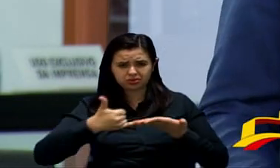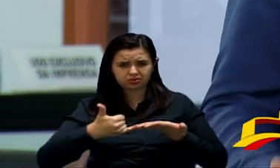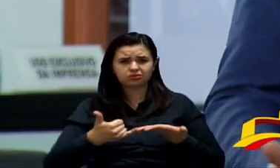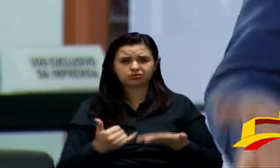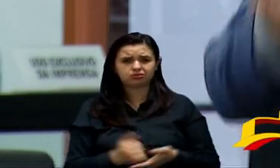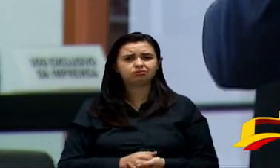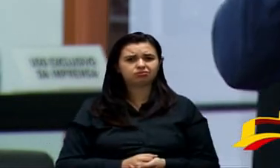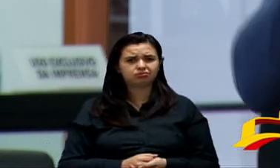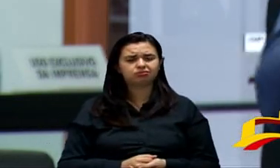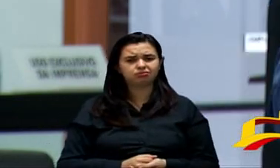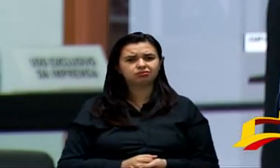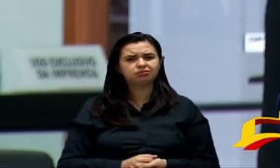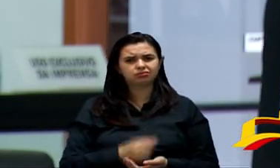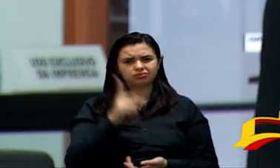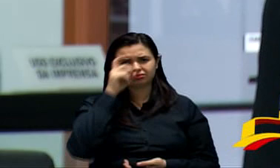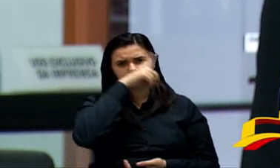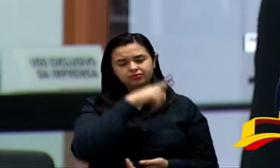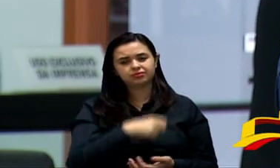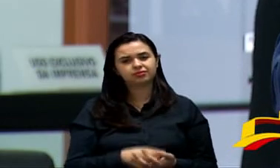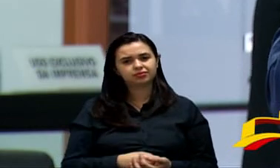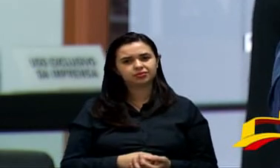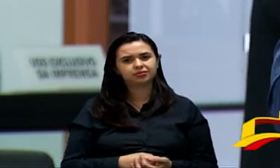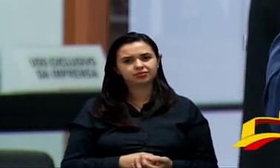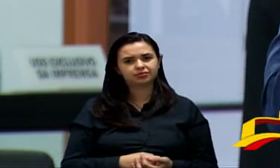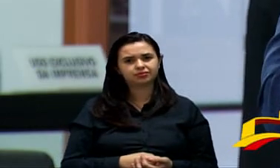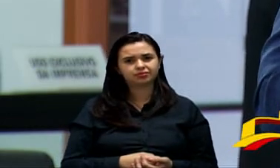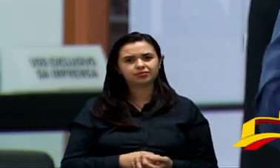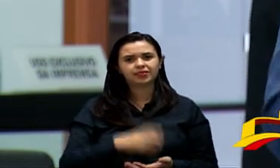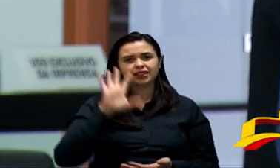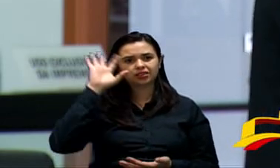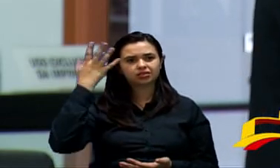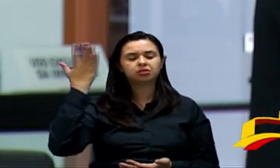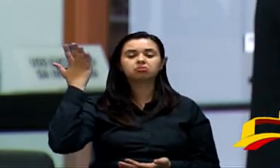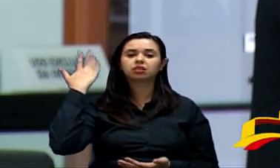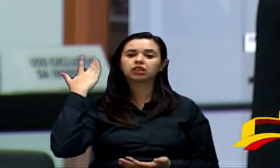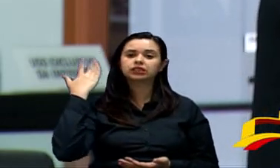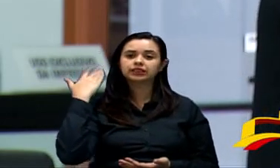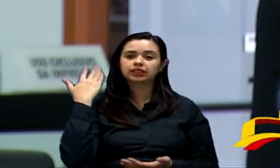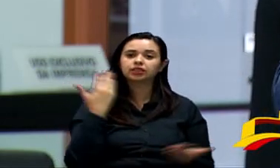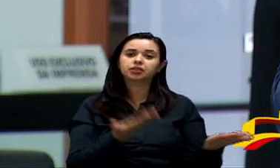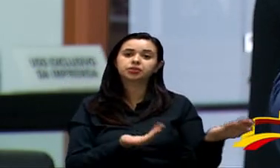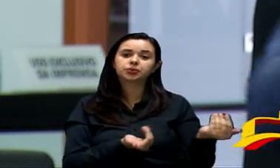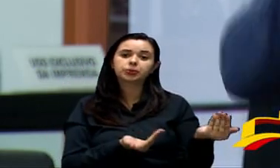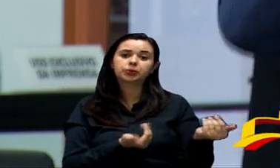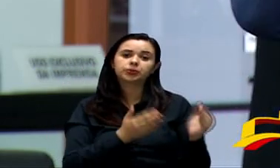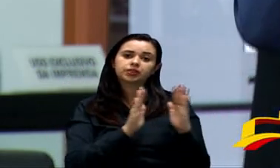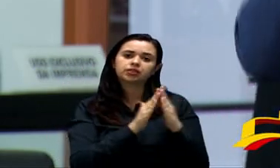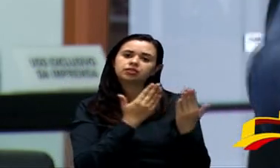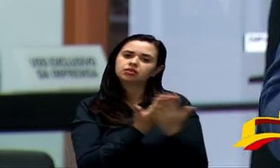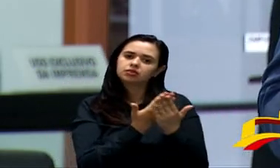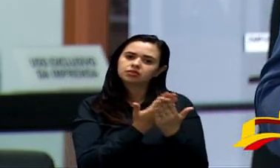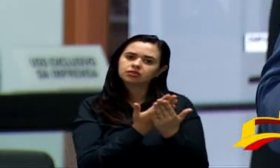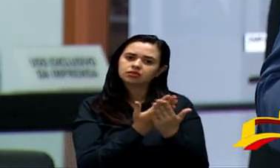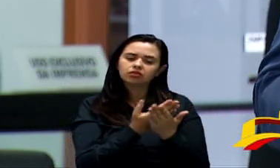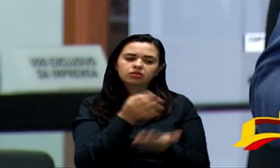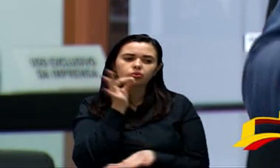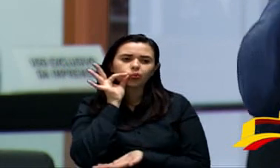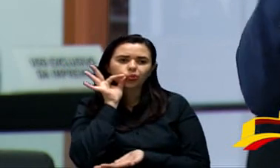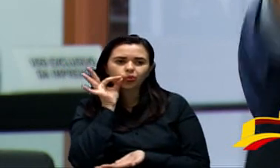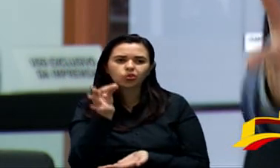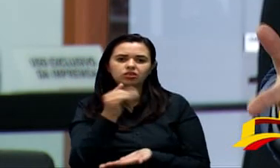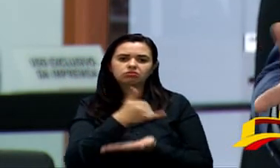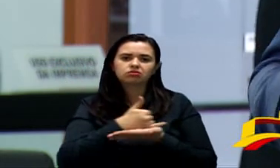a droga para a mulher, porque ele experimentou na frente da escola. Agora você falando, orientando e mostrando com vídeos